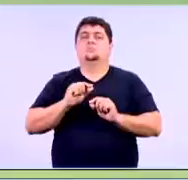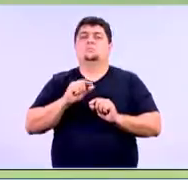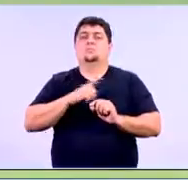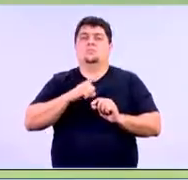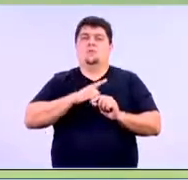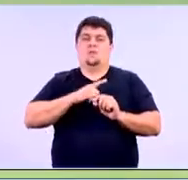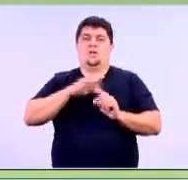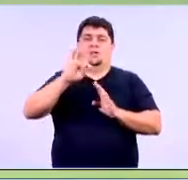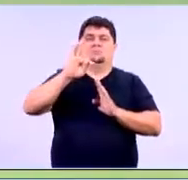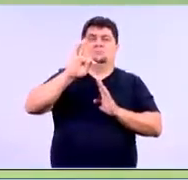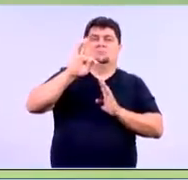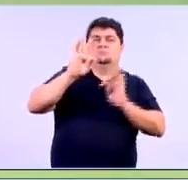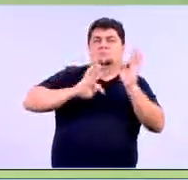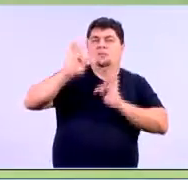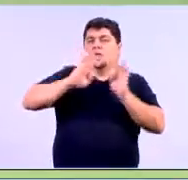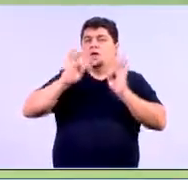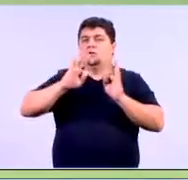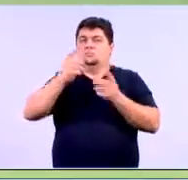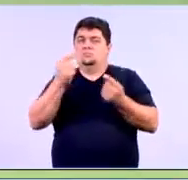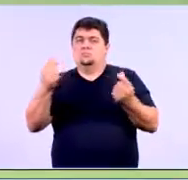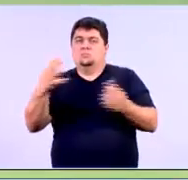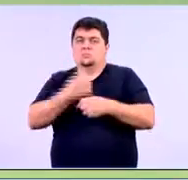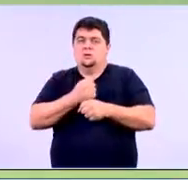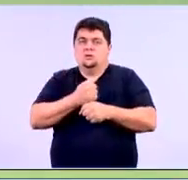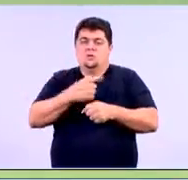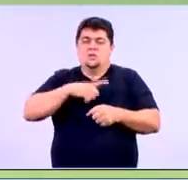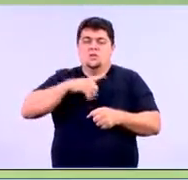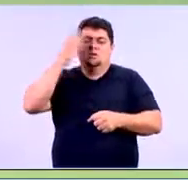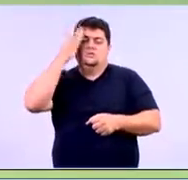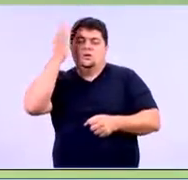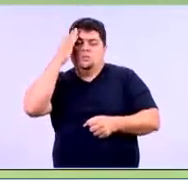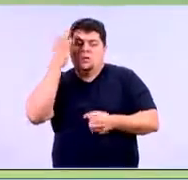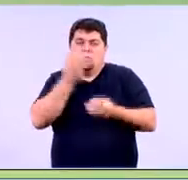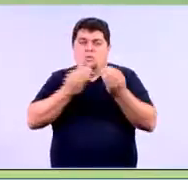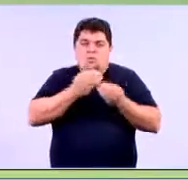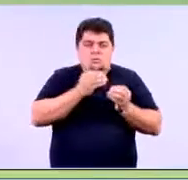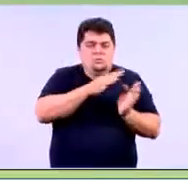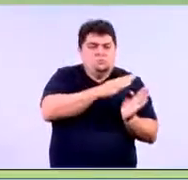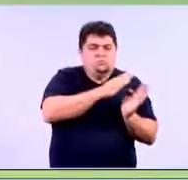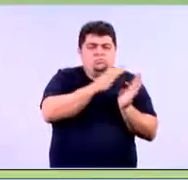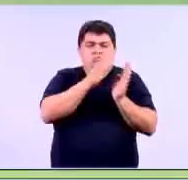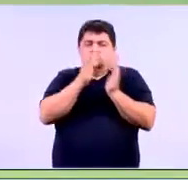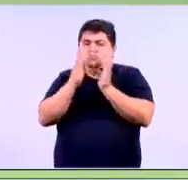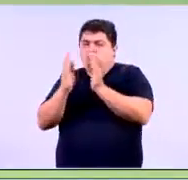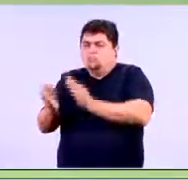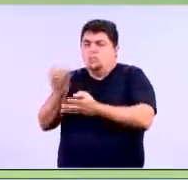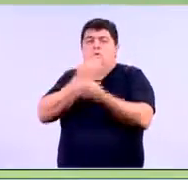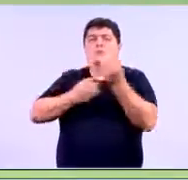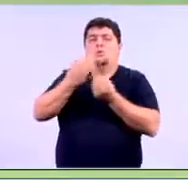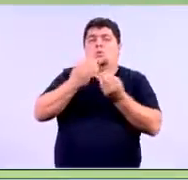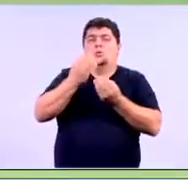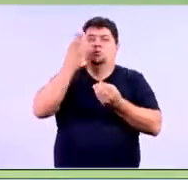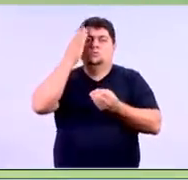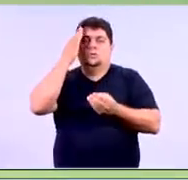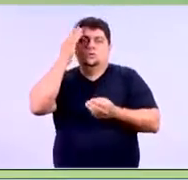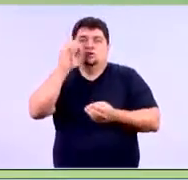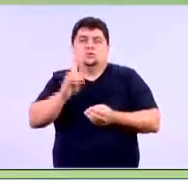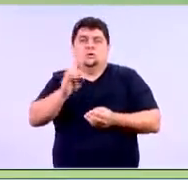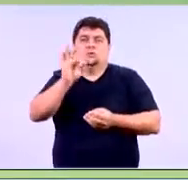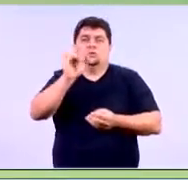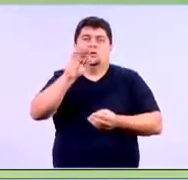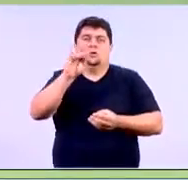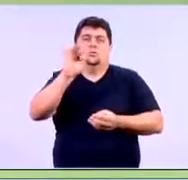técnicos em finanças, possuirá de maneira cronológica sobre o direito tributário, tendo um panorama